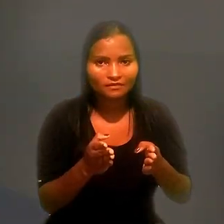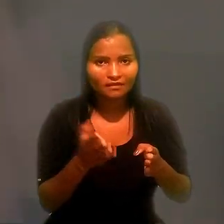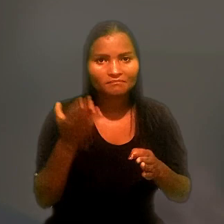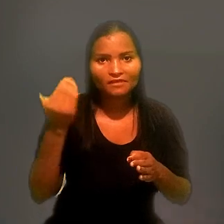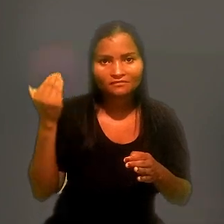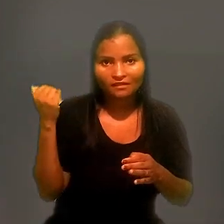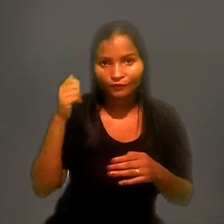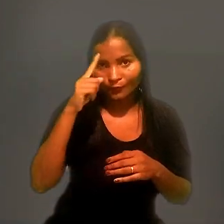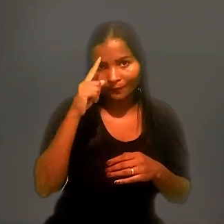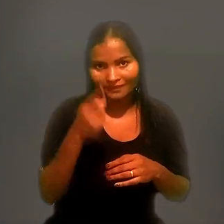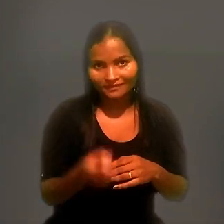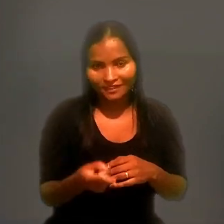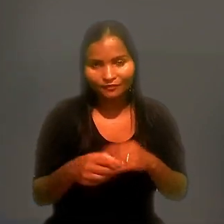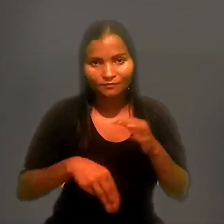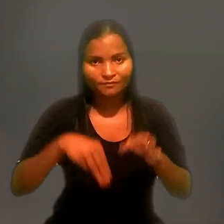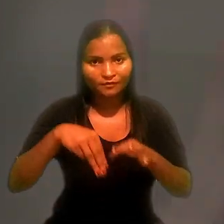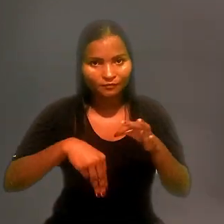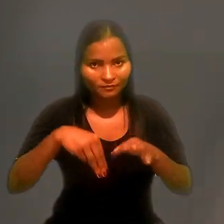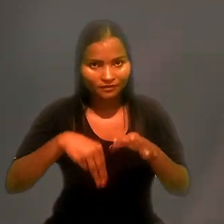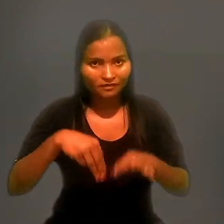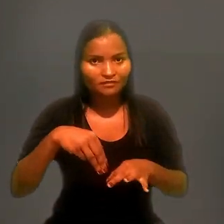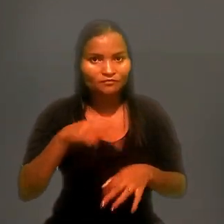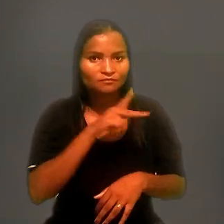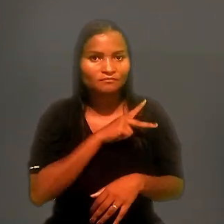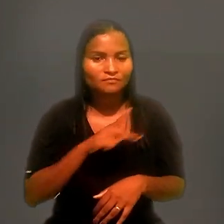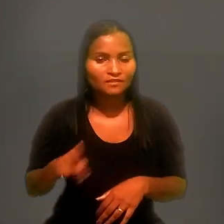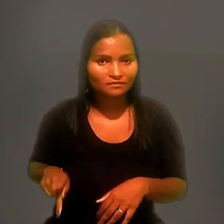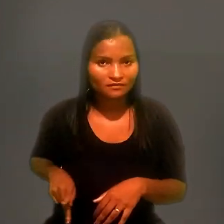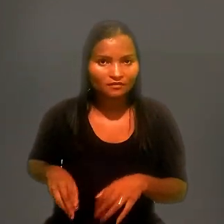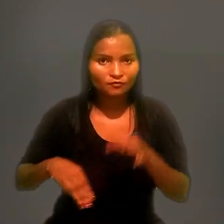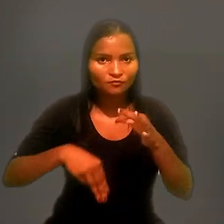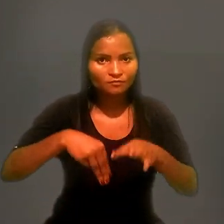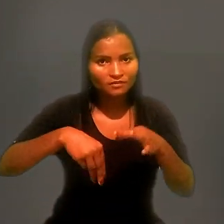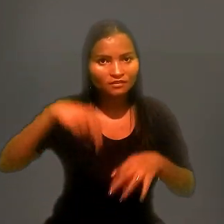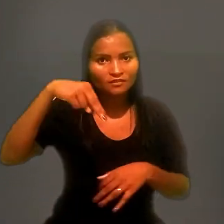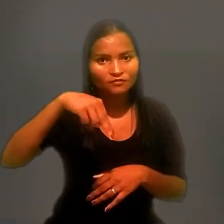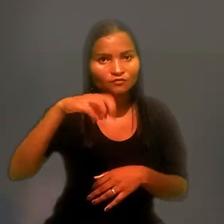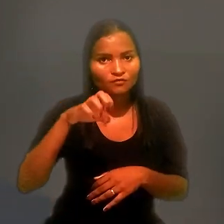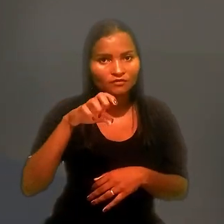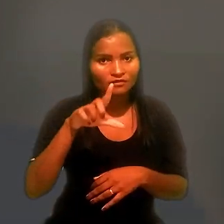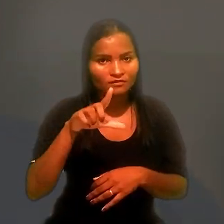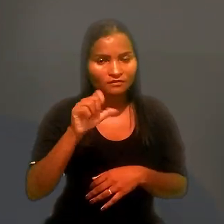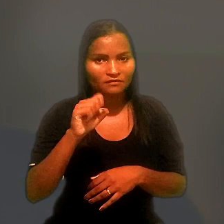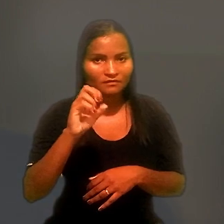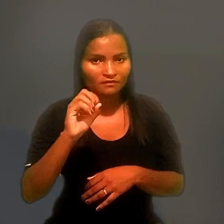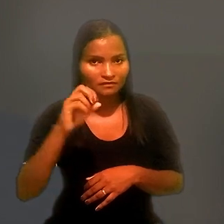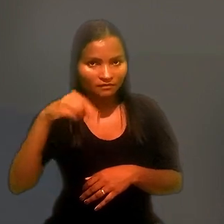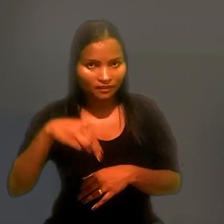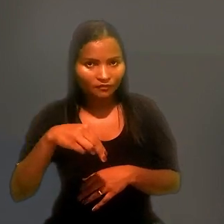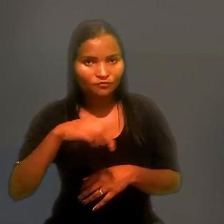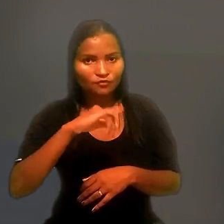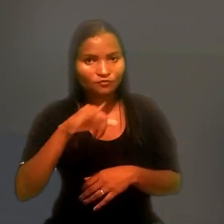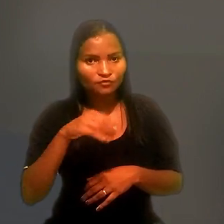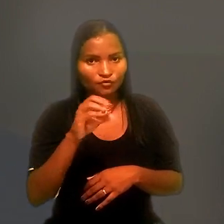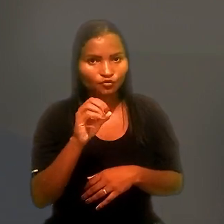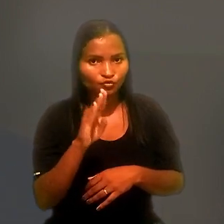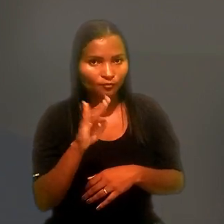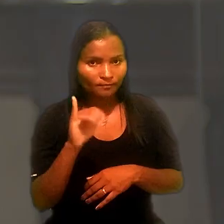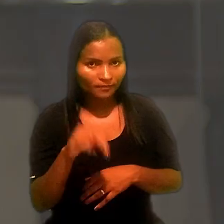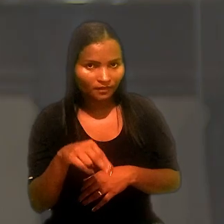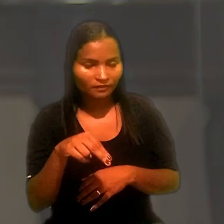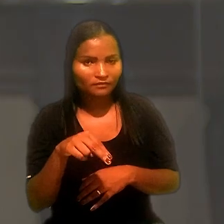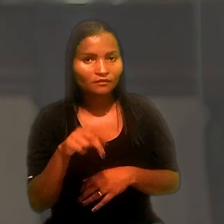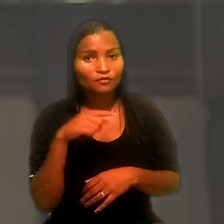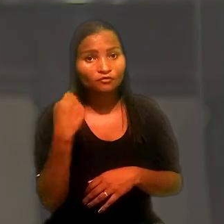especificamente à época comandada pelo ministro, sob a presidência do ministro Nelson Jobim, nós tivemos a nossa competência ampliada.